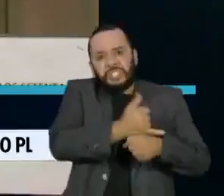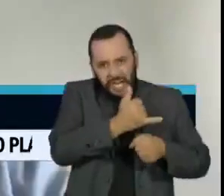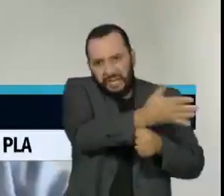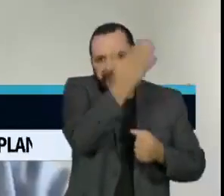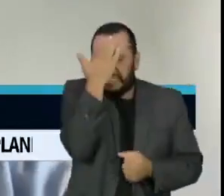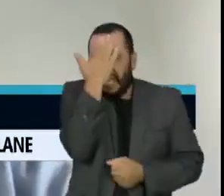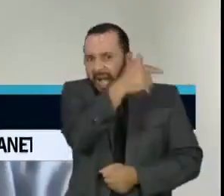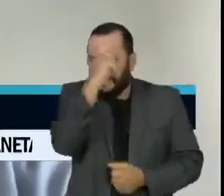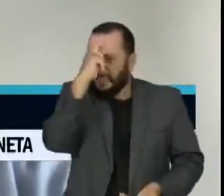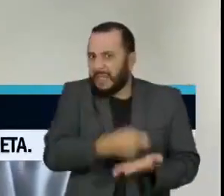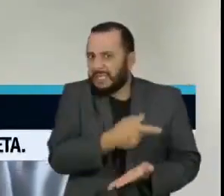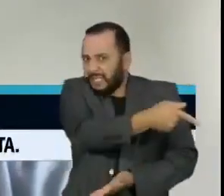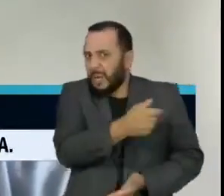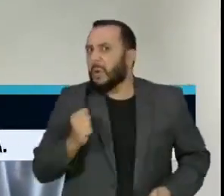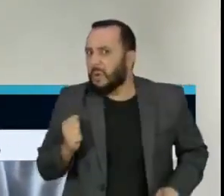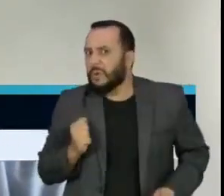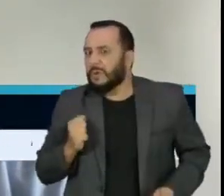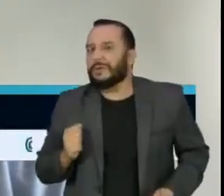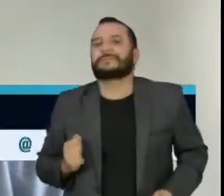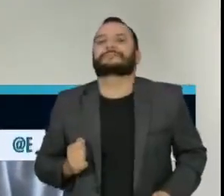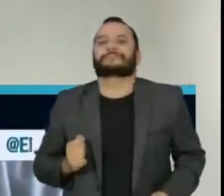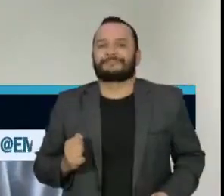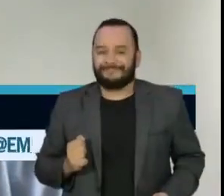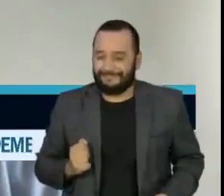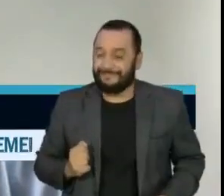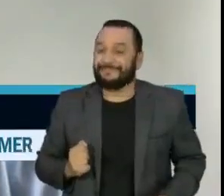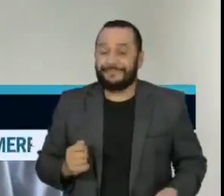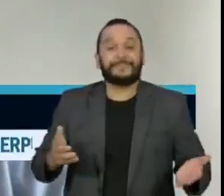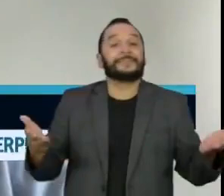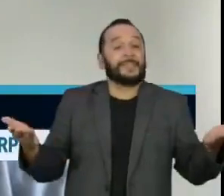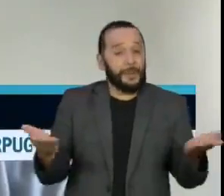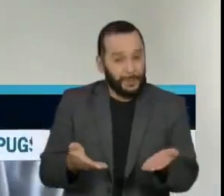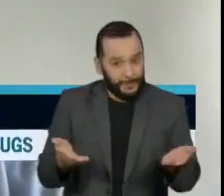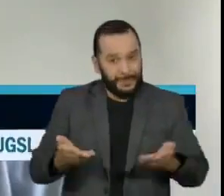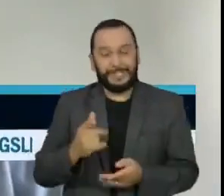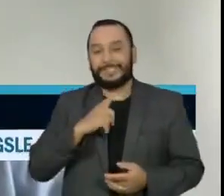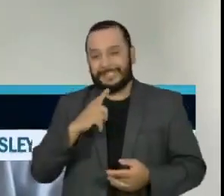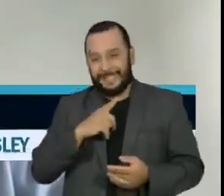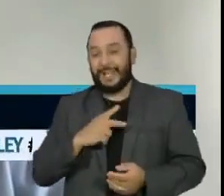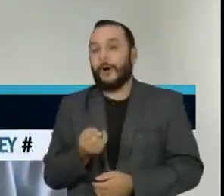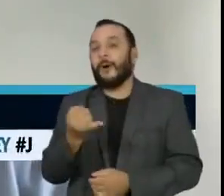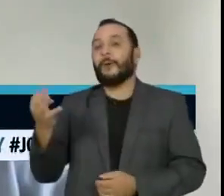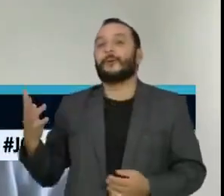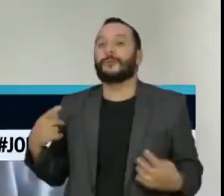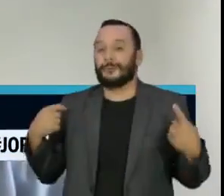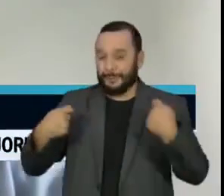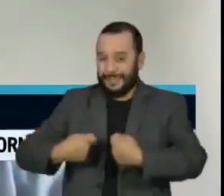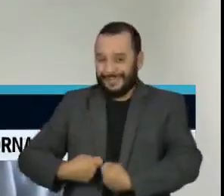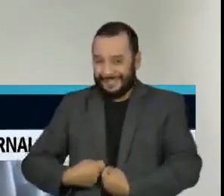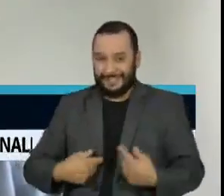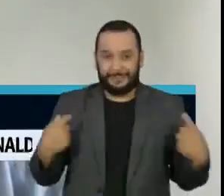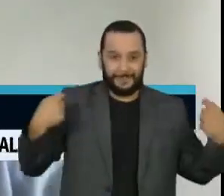soubesse. Não há segredo algum de que hoje há uma certa tensão entre alguns ministros